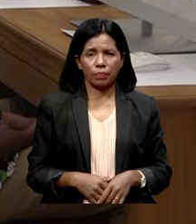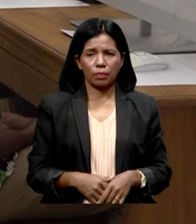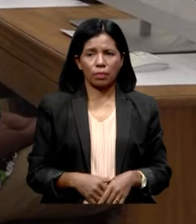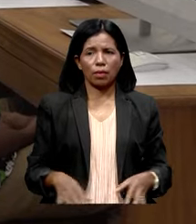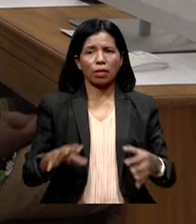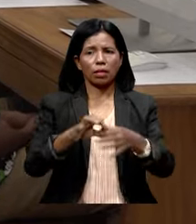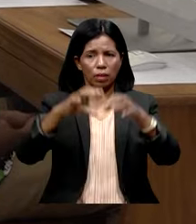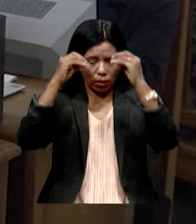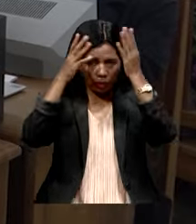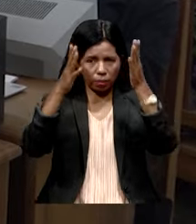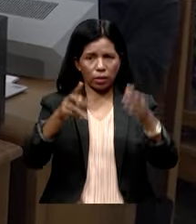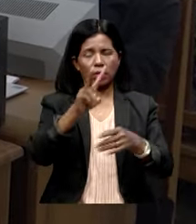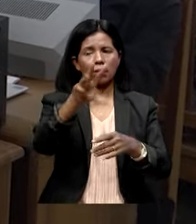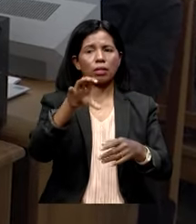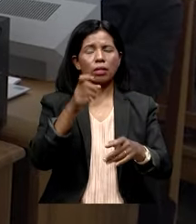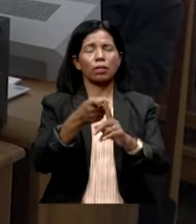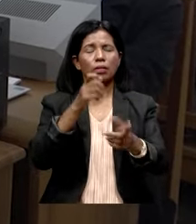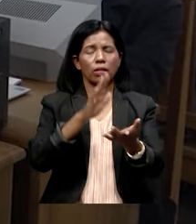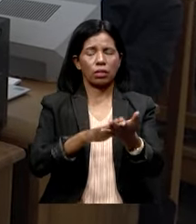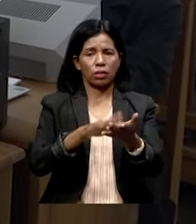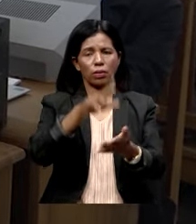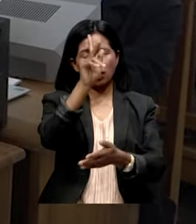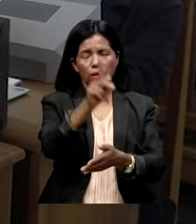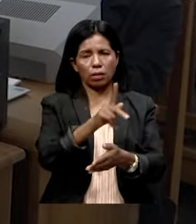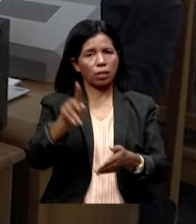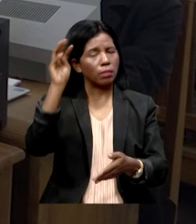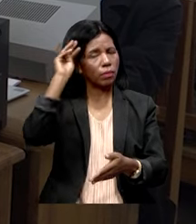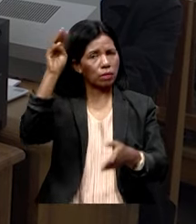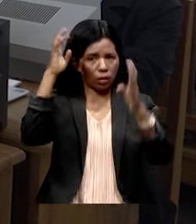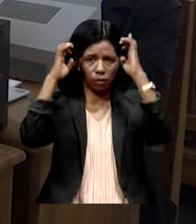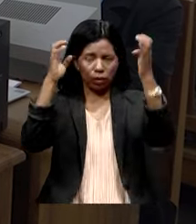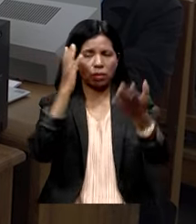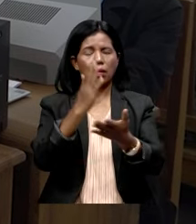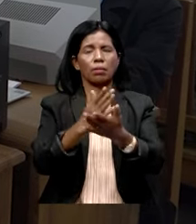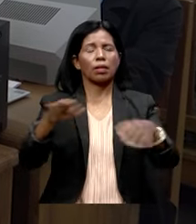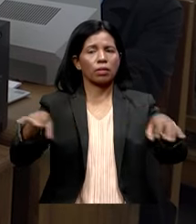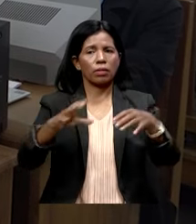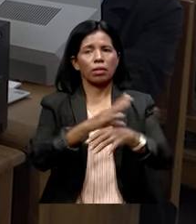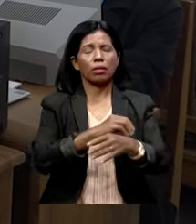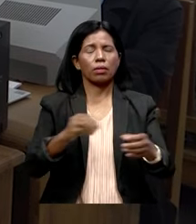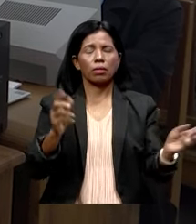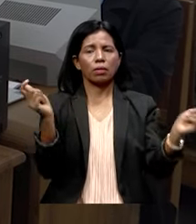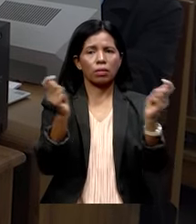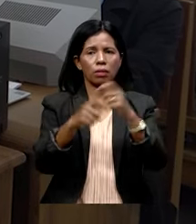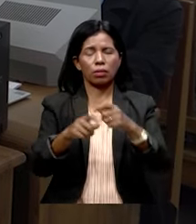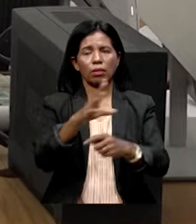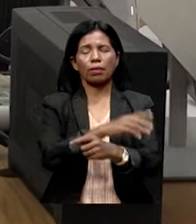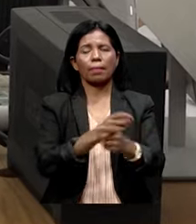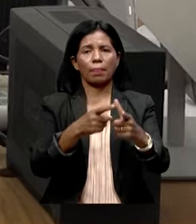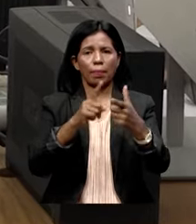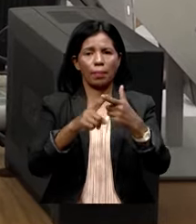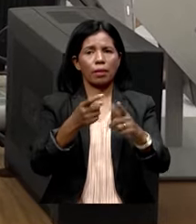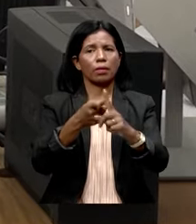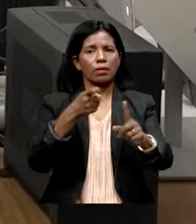Ligado ao professor Sato Suarez, inúcia Escola Católica, neve Ministério da Educação, na para contrato, onde submete a bolsa candidatura, mas o